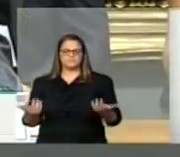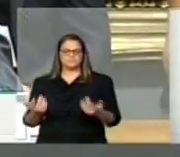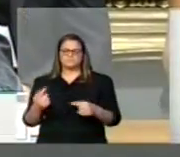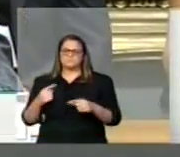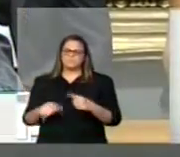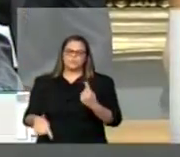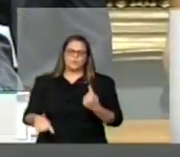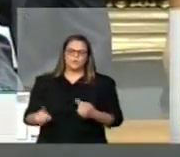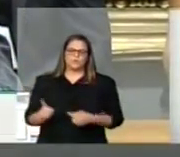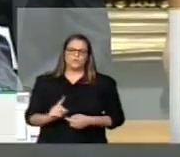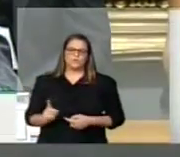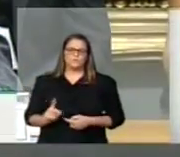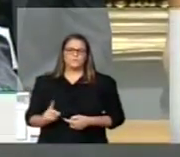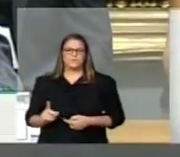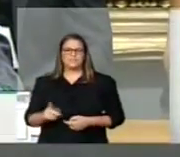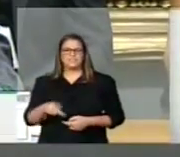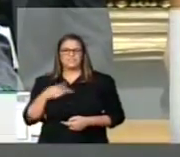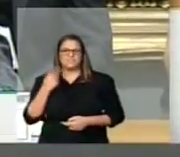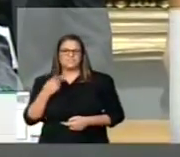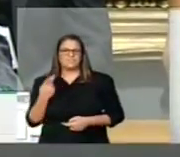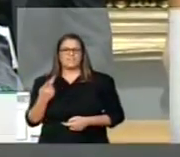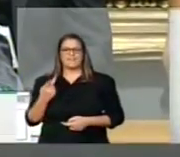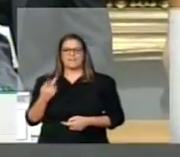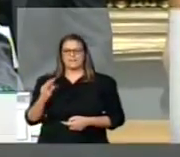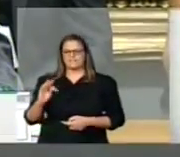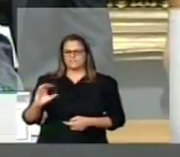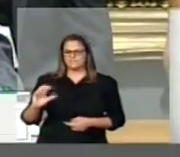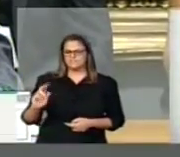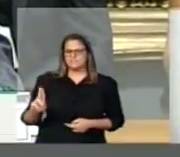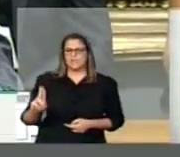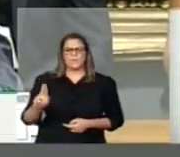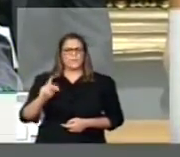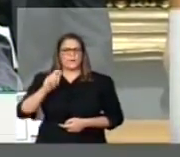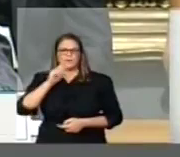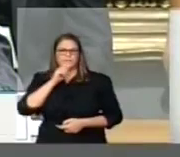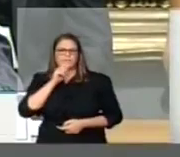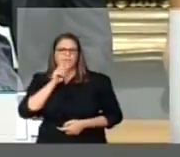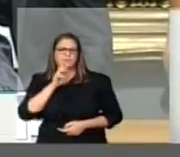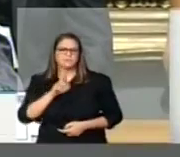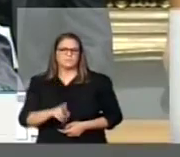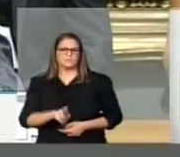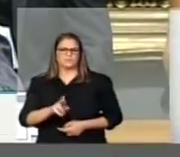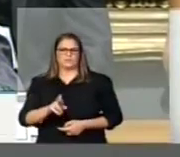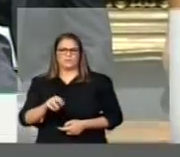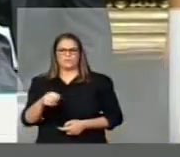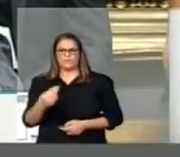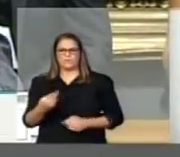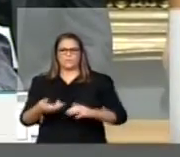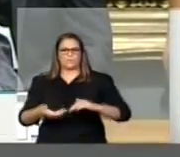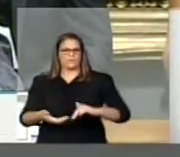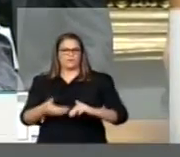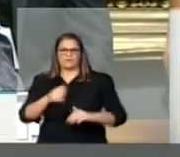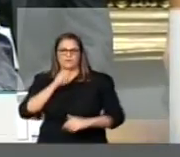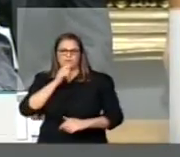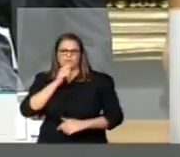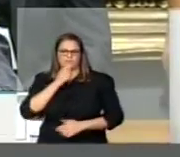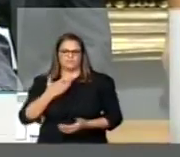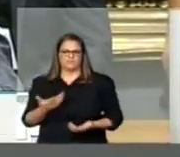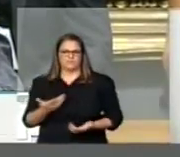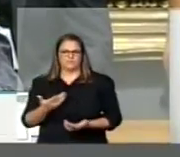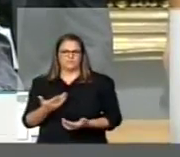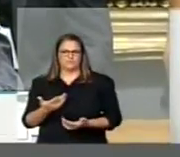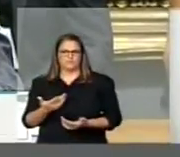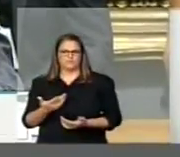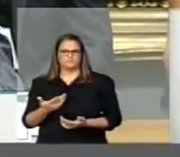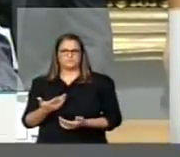manifestação definitiva do Tribunal de Contas da União e do Congresso sobre as pedaladas em 2015, e que, por isso, não